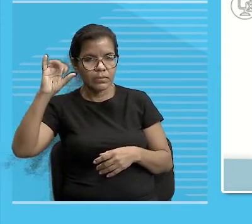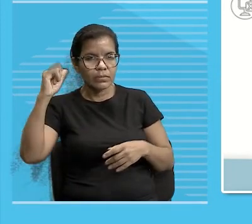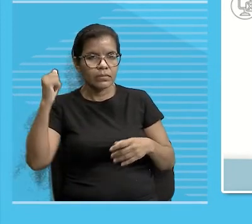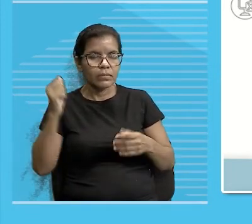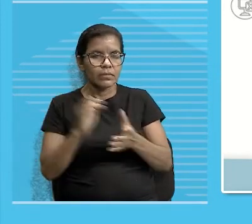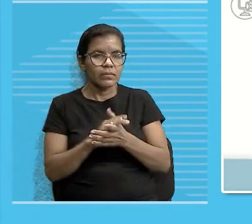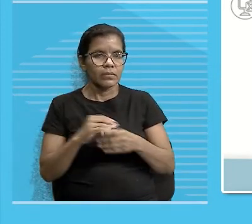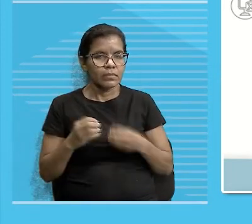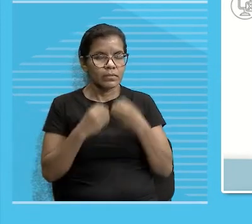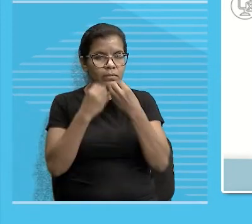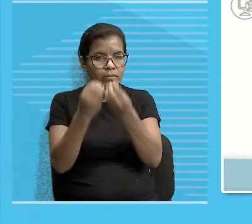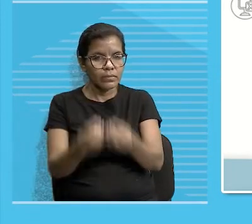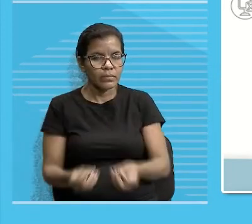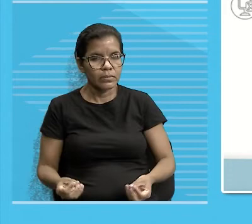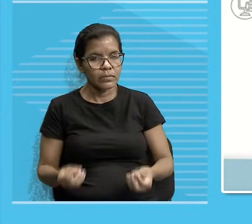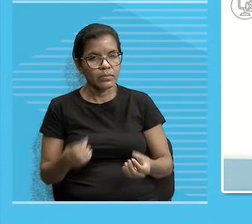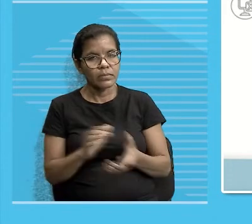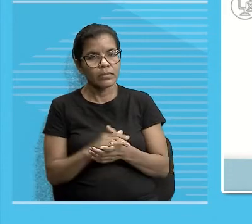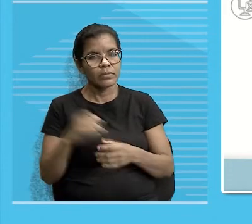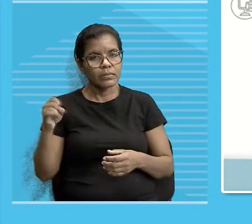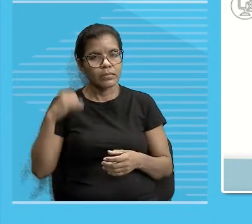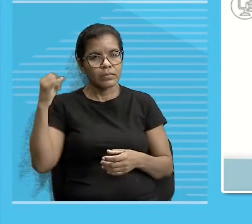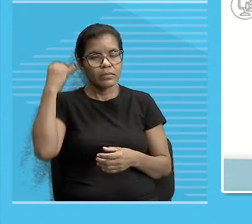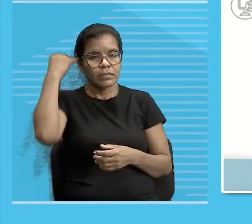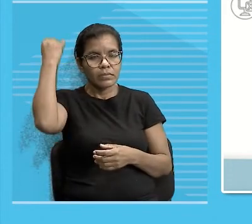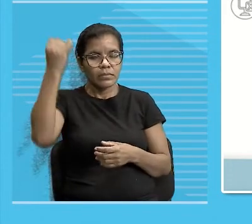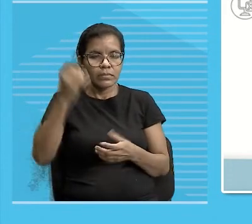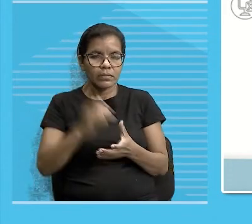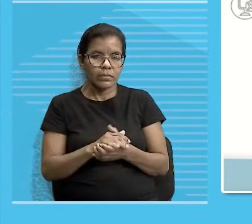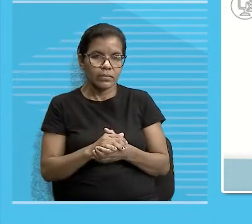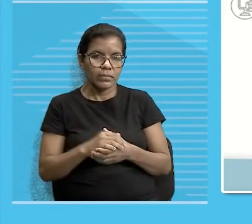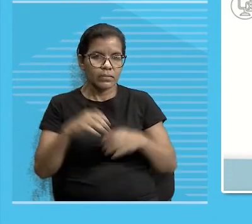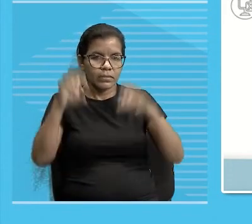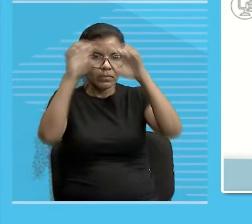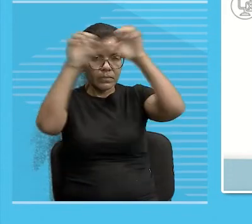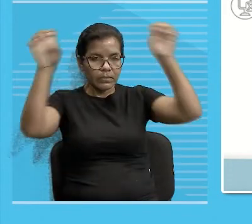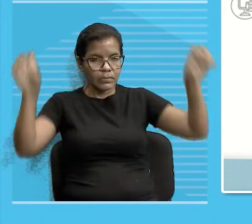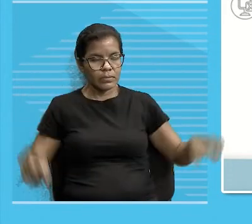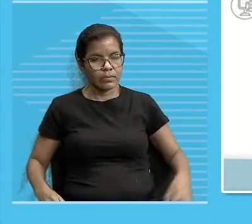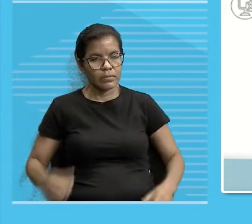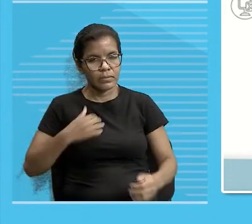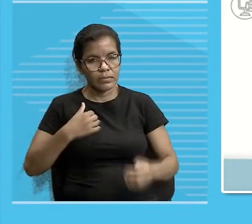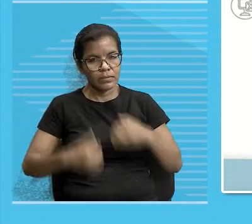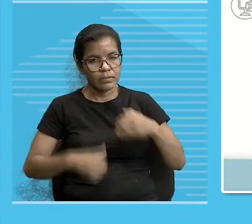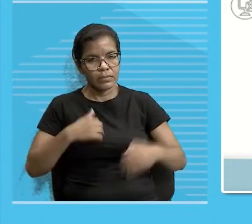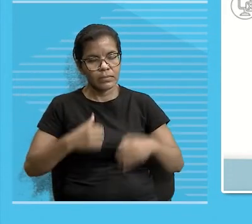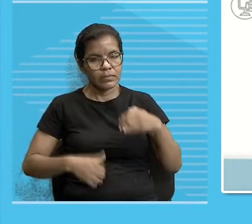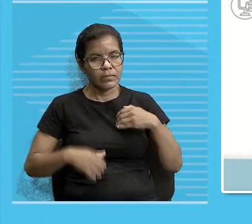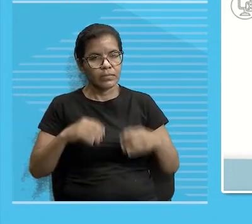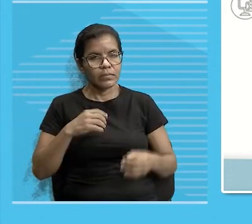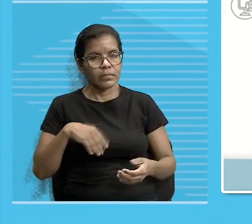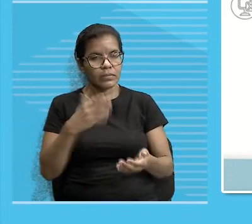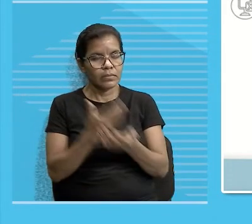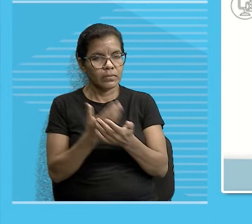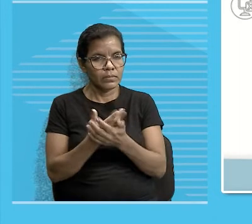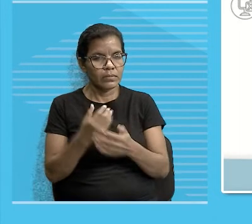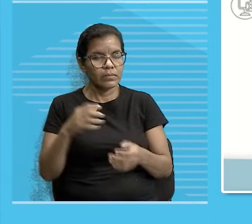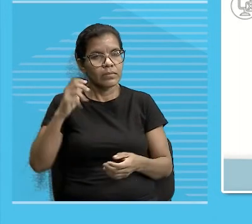um legado importantíssimo sobre a estruturação do corpo humano, através dos seus estudos